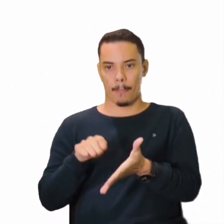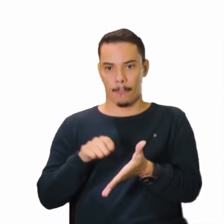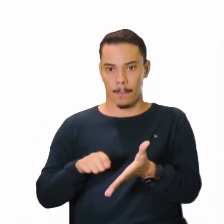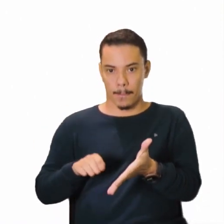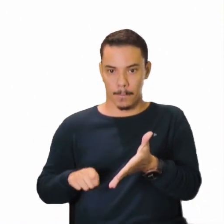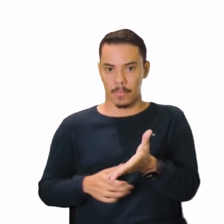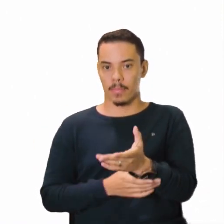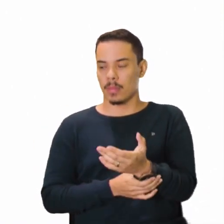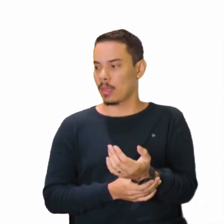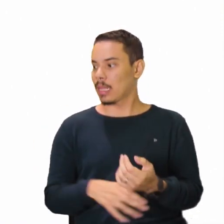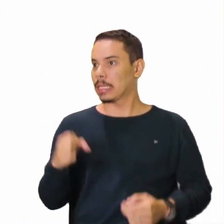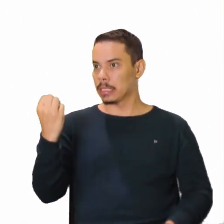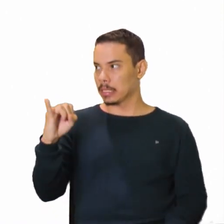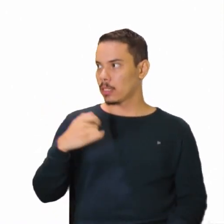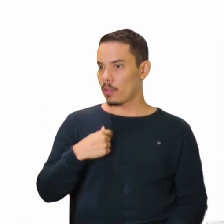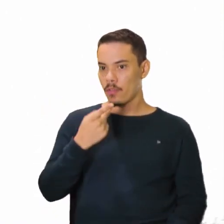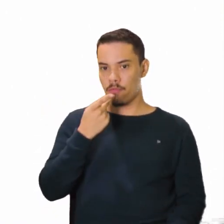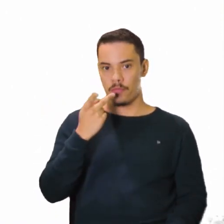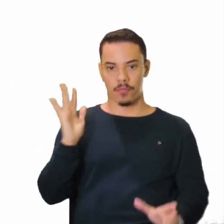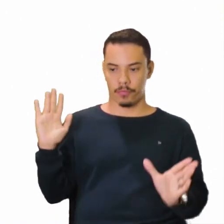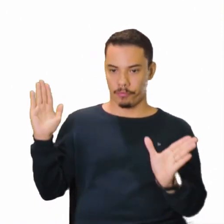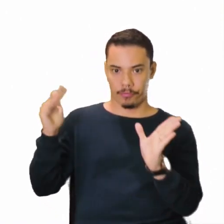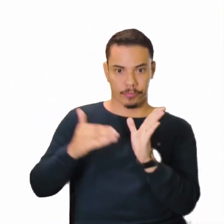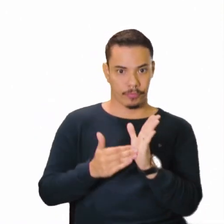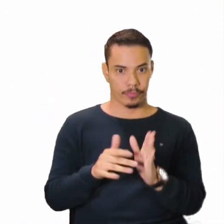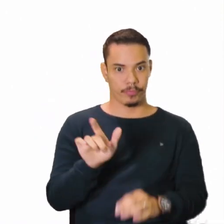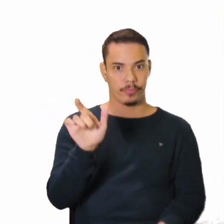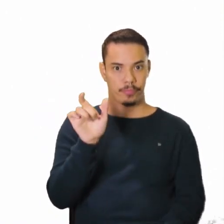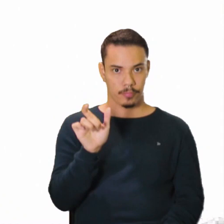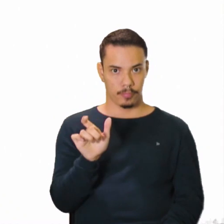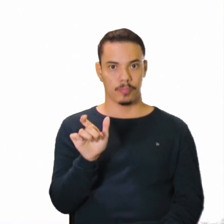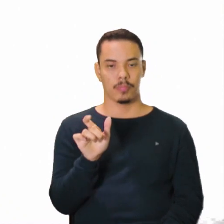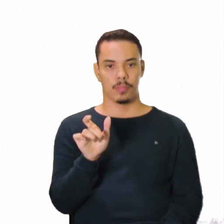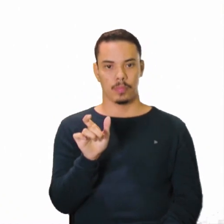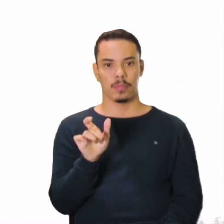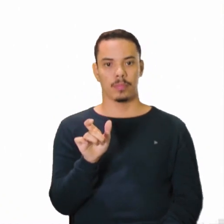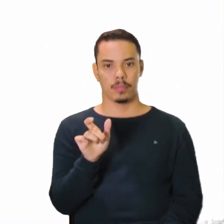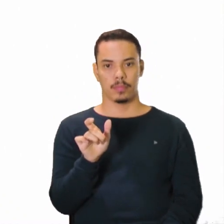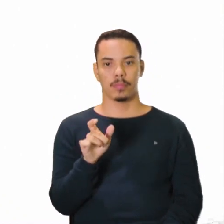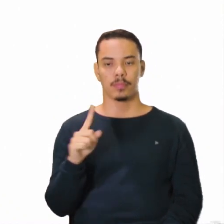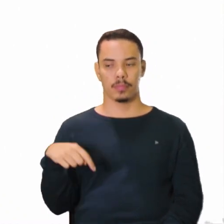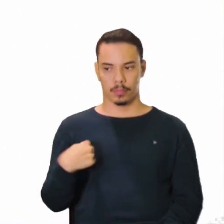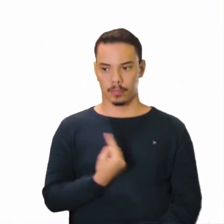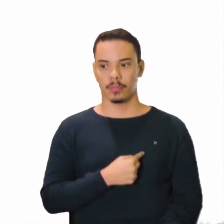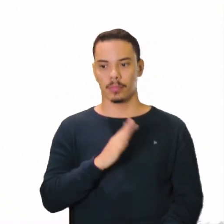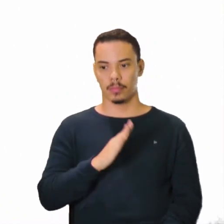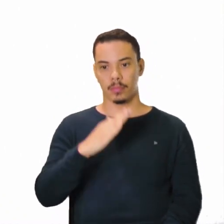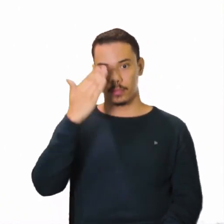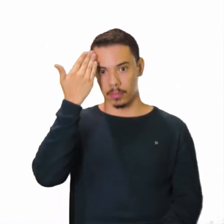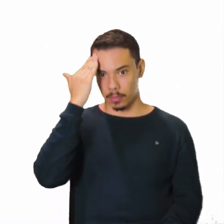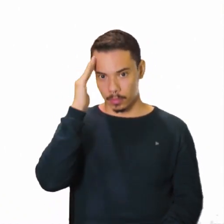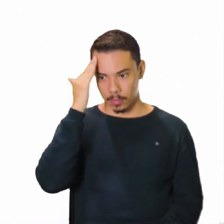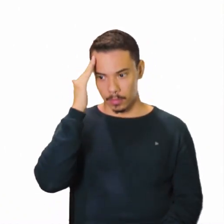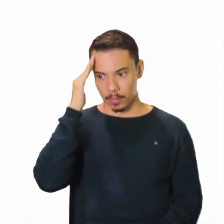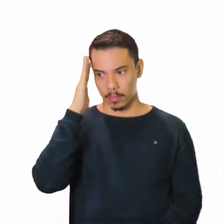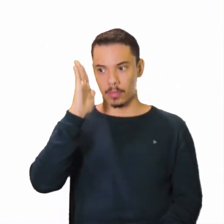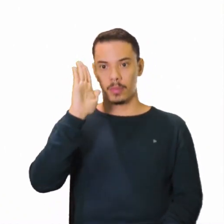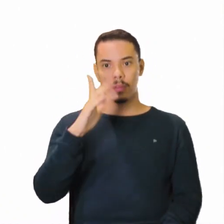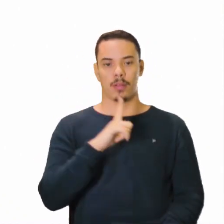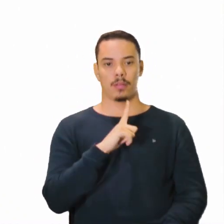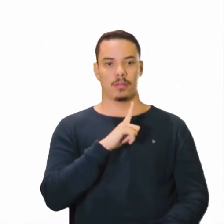Escrevemos. Quando a gente chega ao final da palavra, vamos entender que aqui